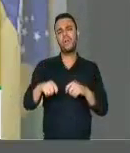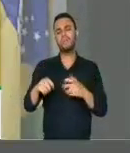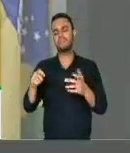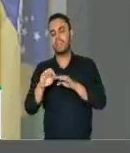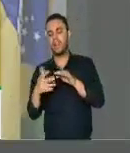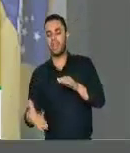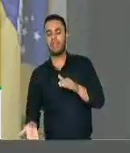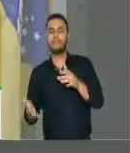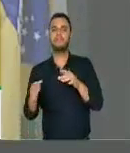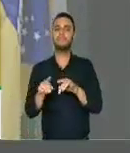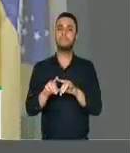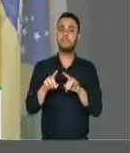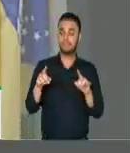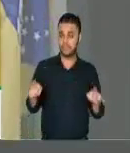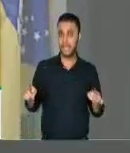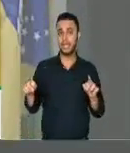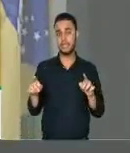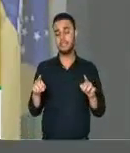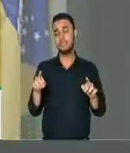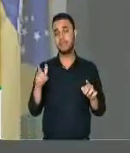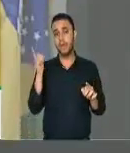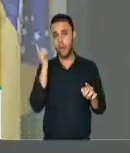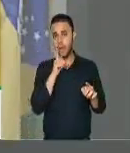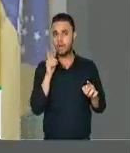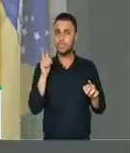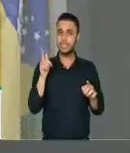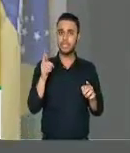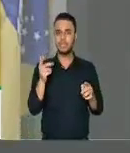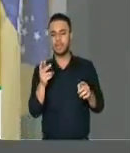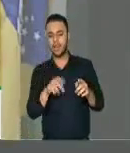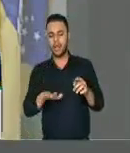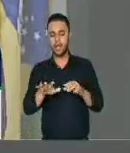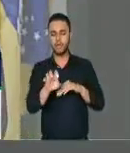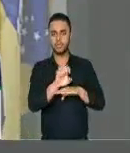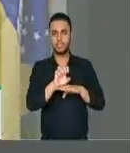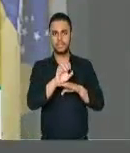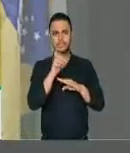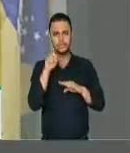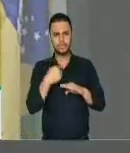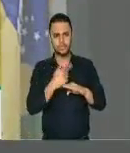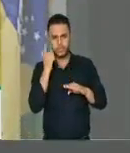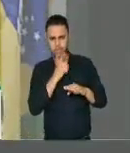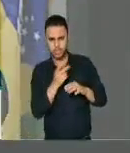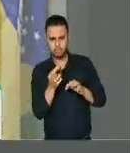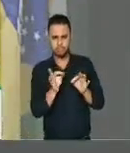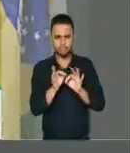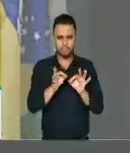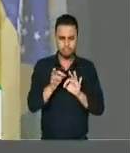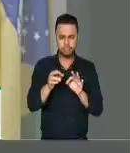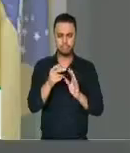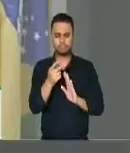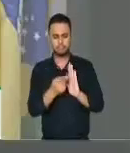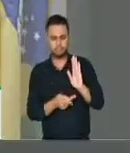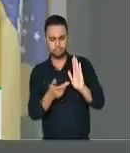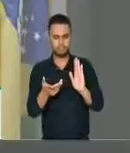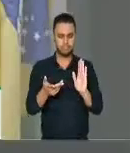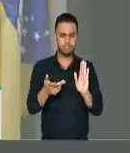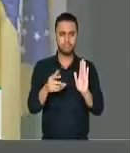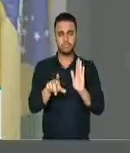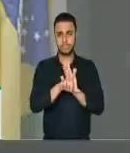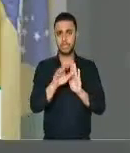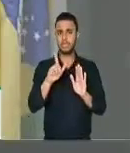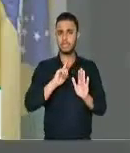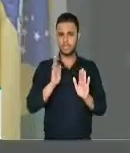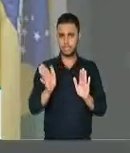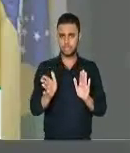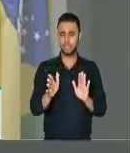todo o estado, esse mapeamento de zona de risco. E existe um projeto de lei aprovado pela Assembleia Legislativa,